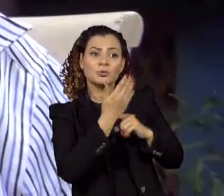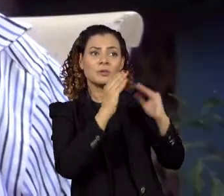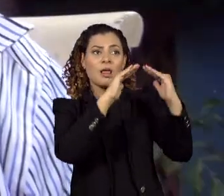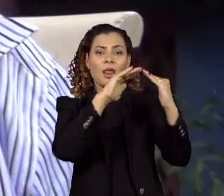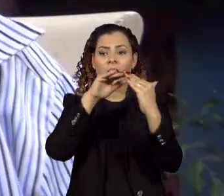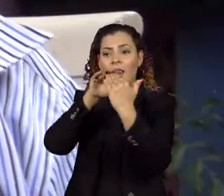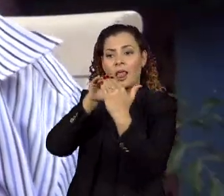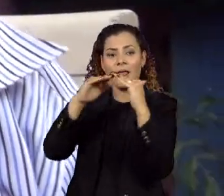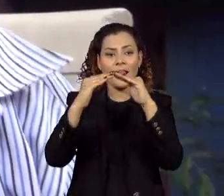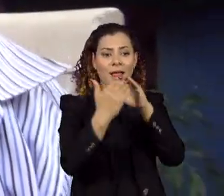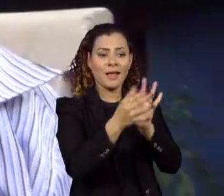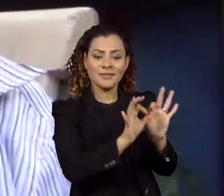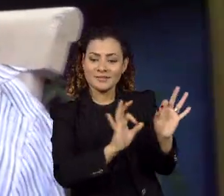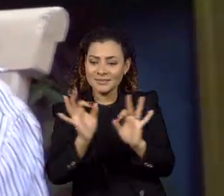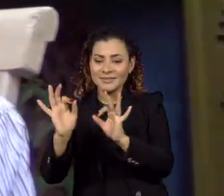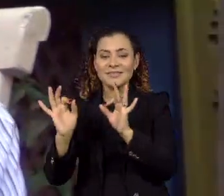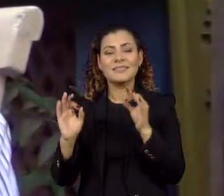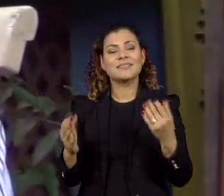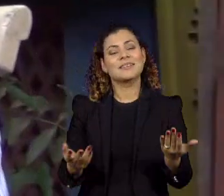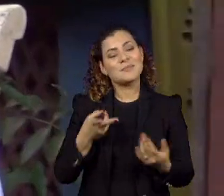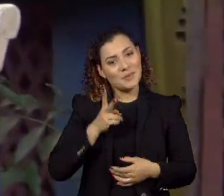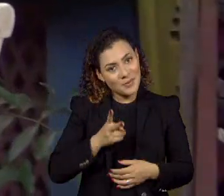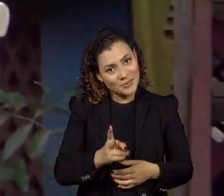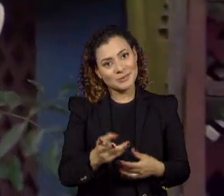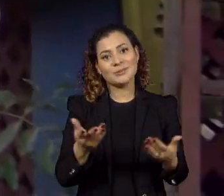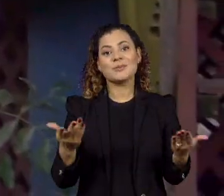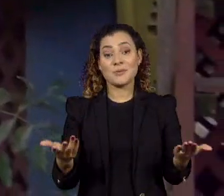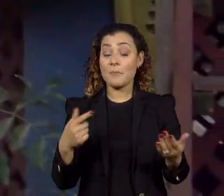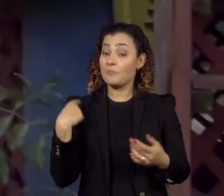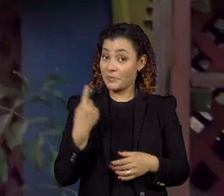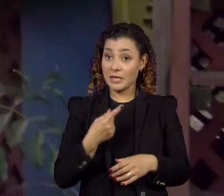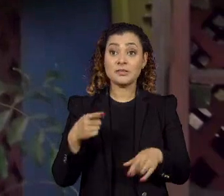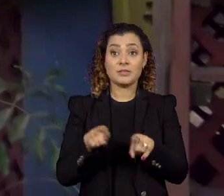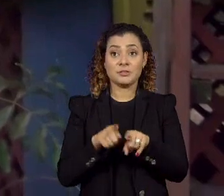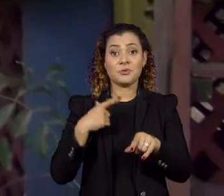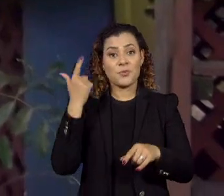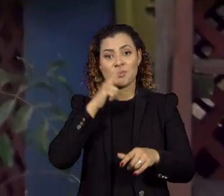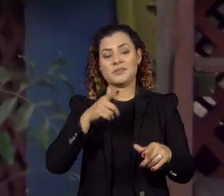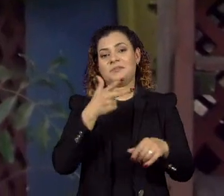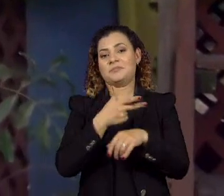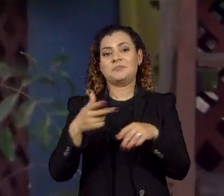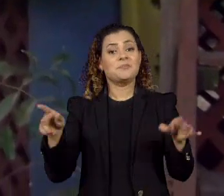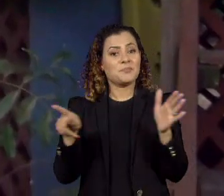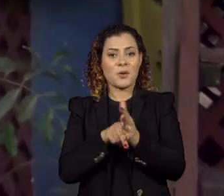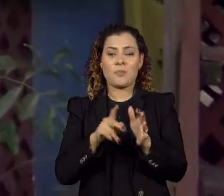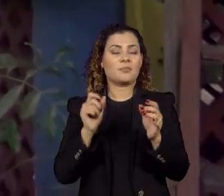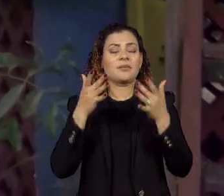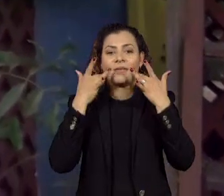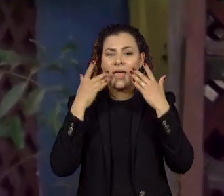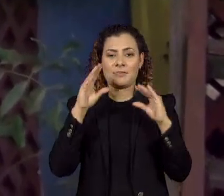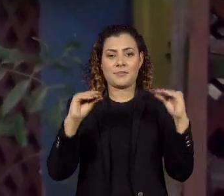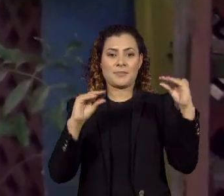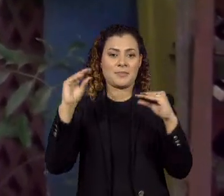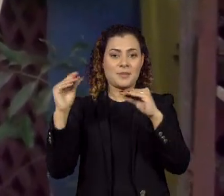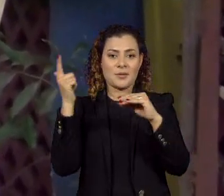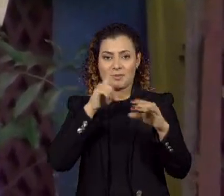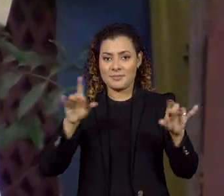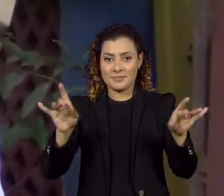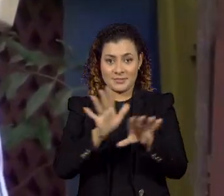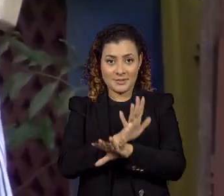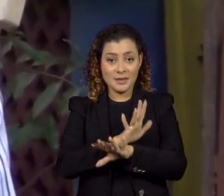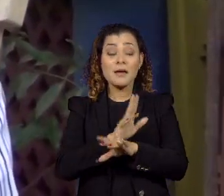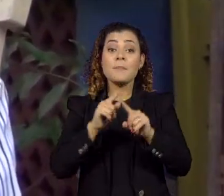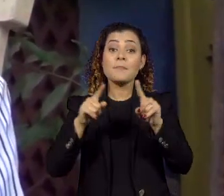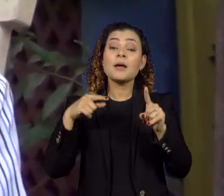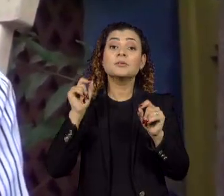fazendo. E aí a gente fez esse espetáculo. Teatro, que eu acabei depois